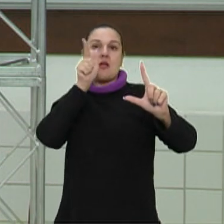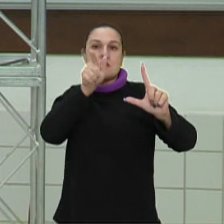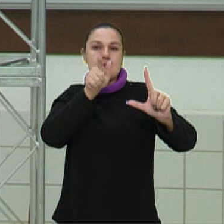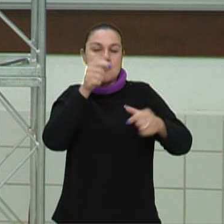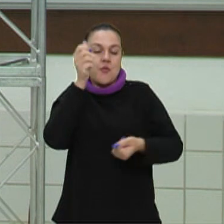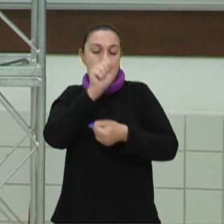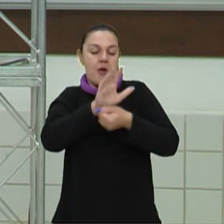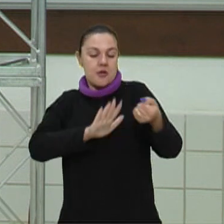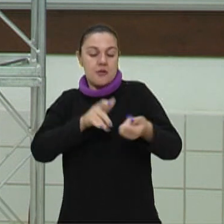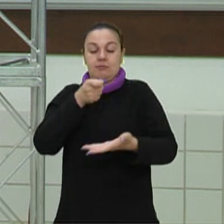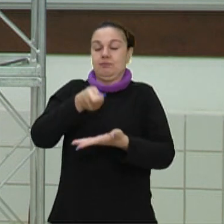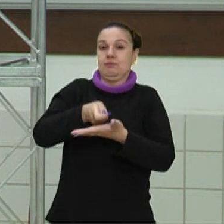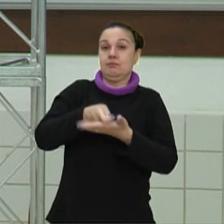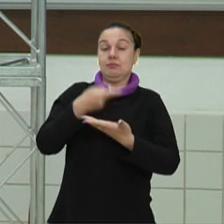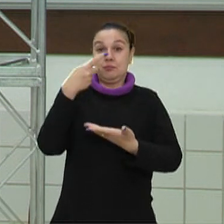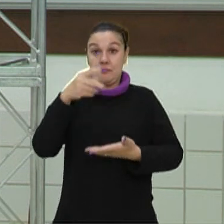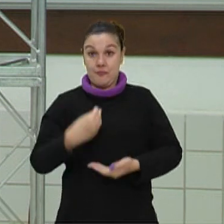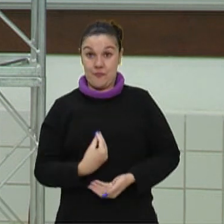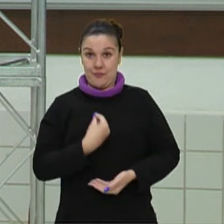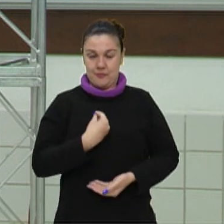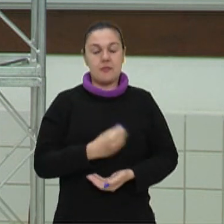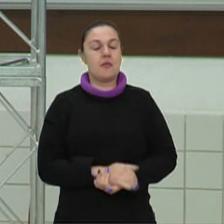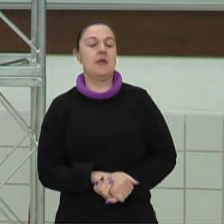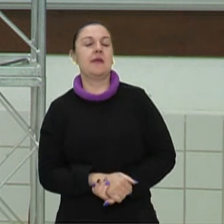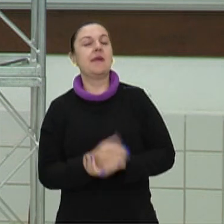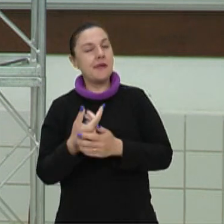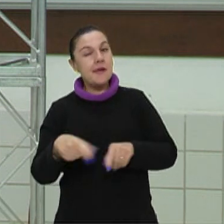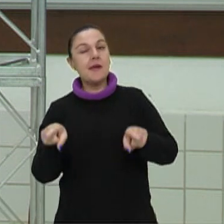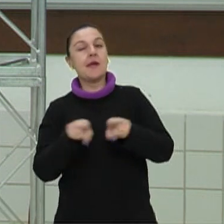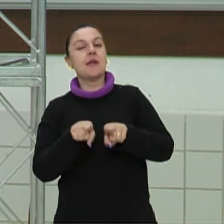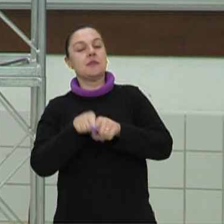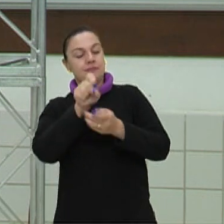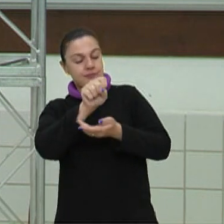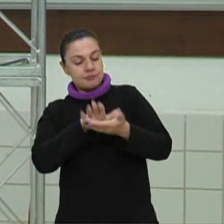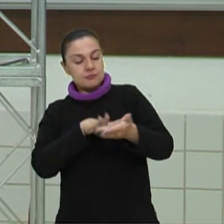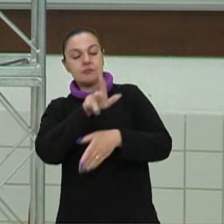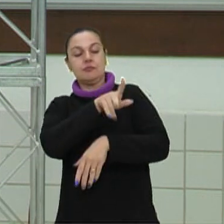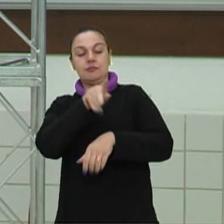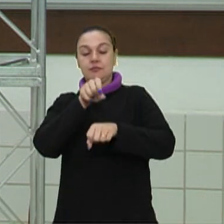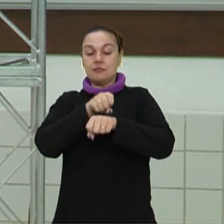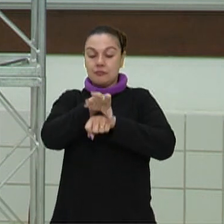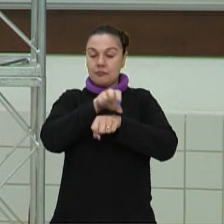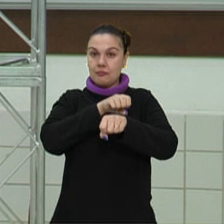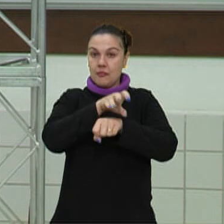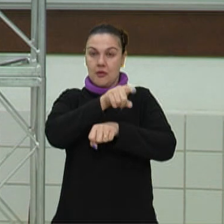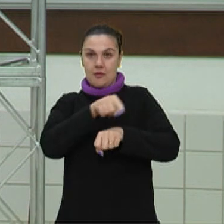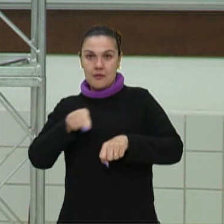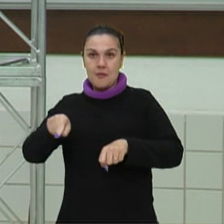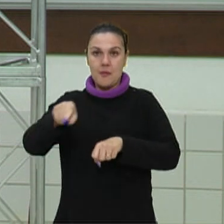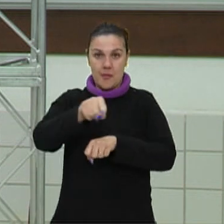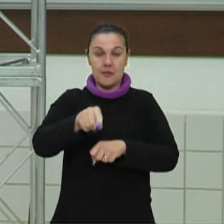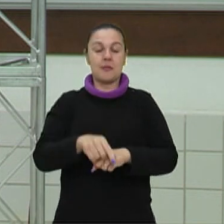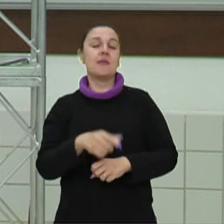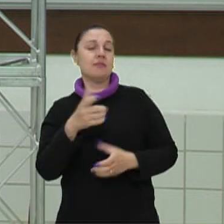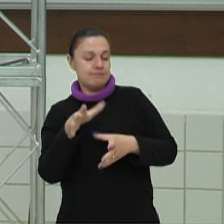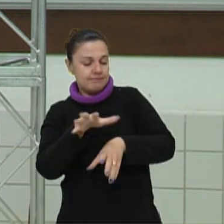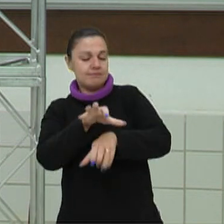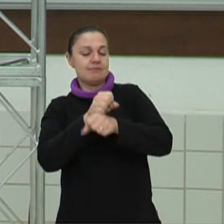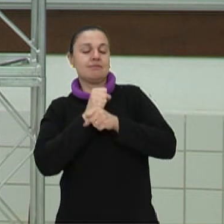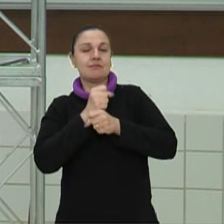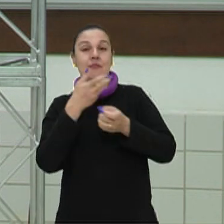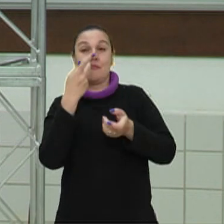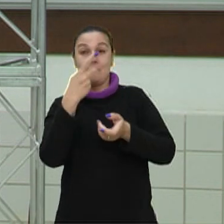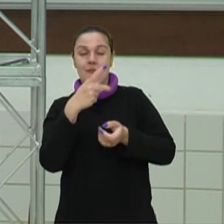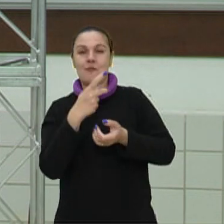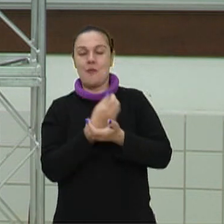que vão garantir a sua presença, né? E fazer também ali as atividades que os professores de vocês postam, para que